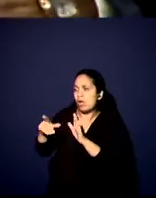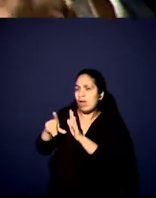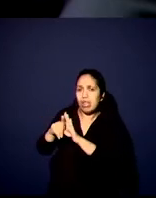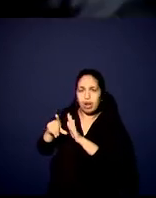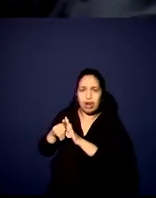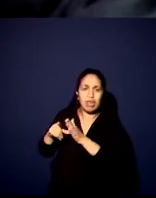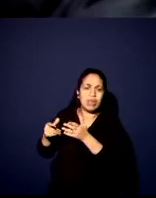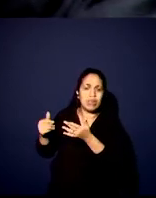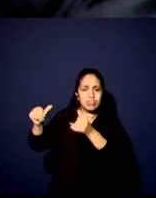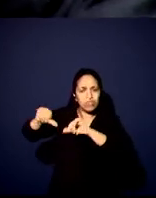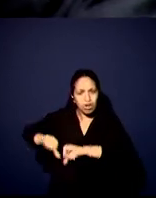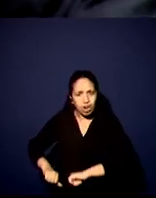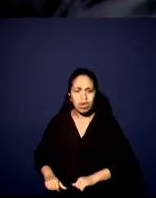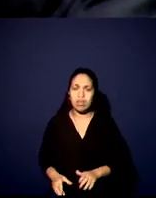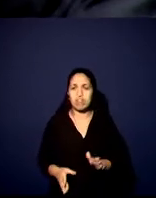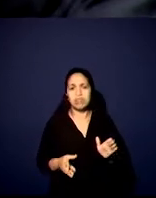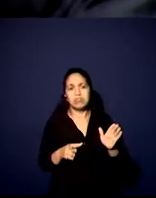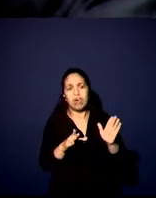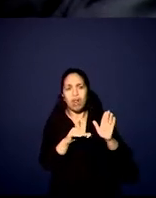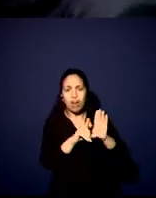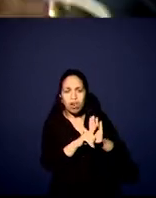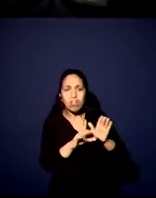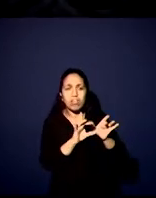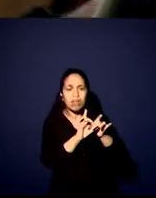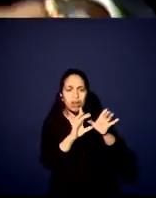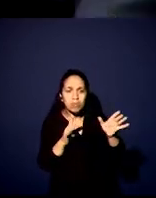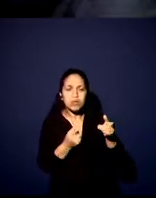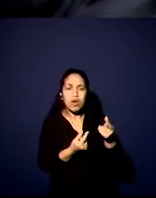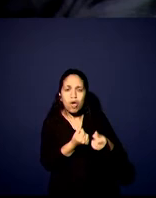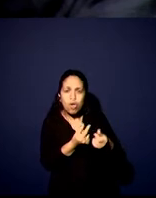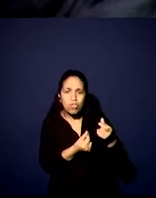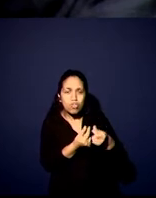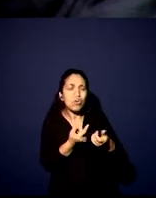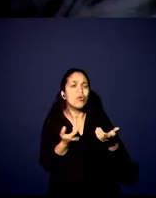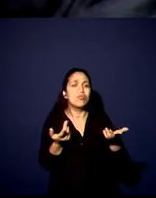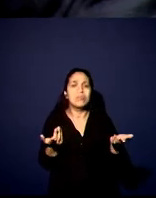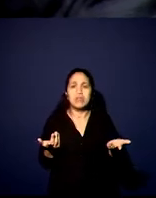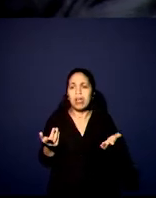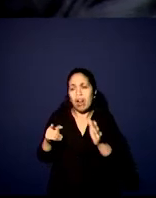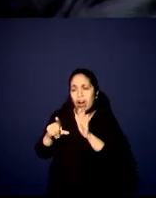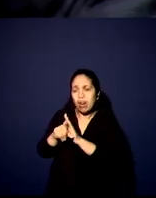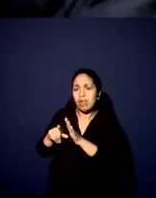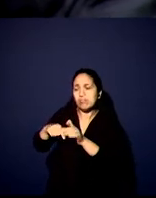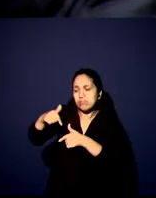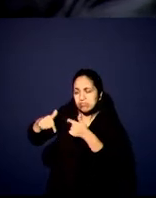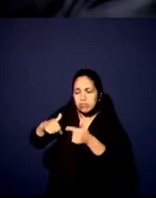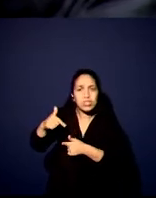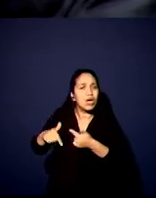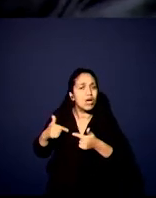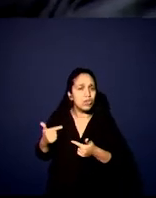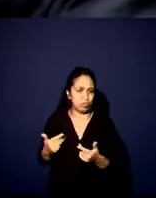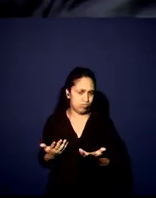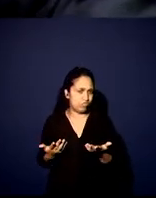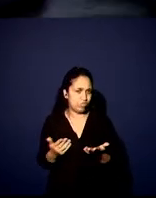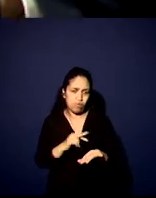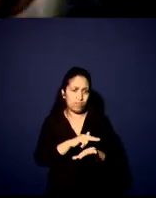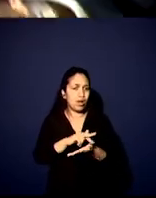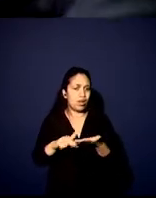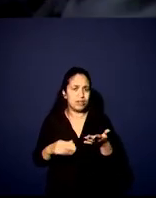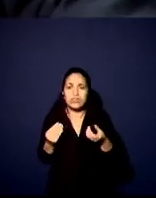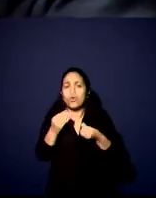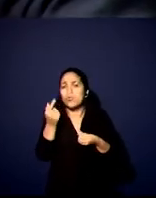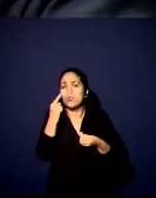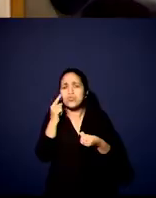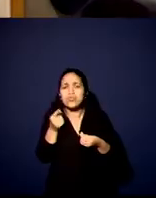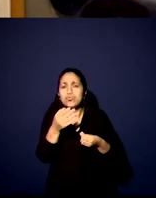lei da Liberdade Econômica a própria parte infraconstitucional da lei trabalhista é como se houvesse esse